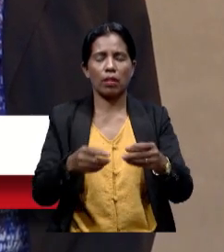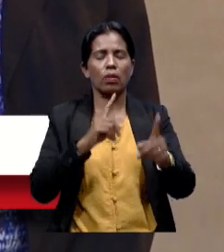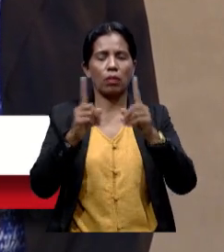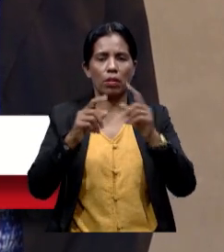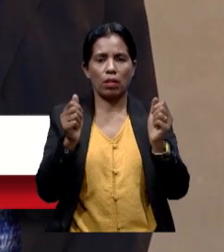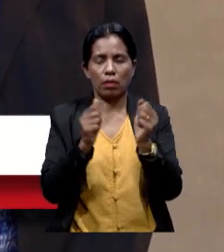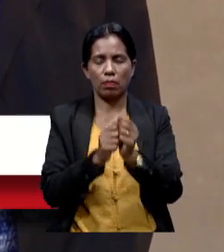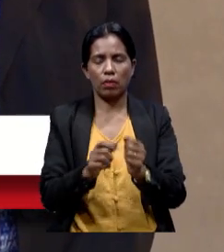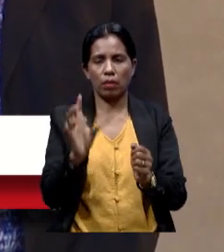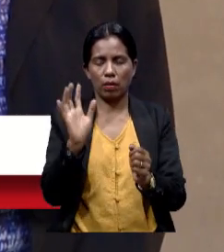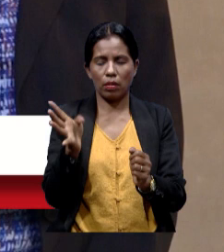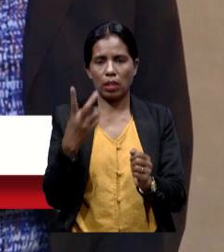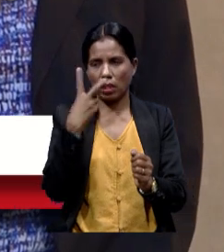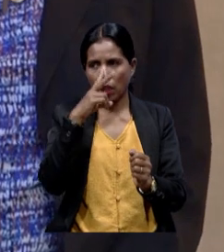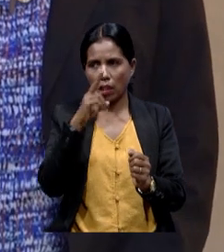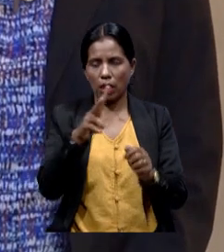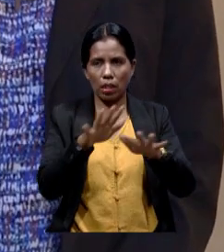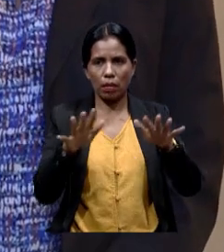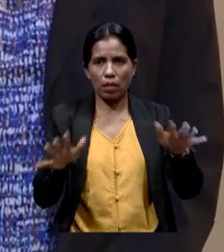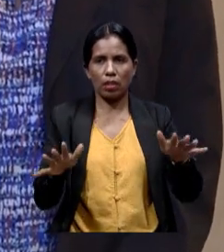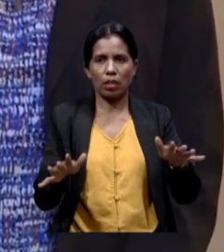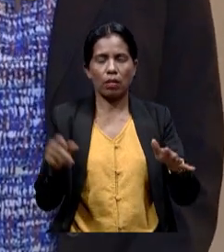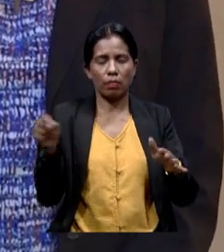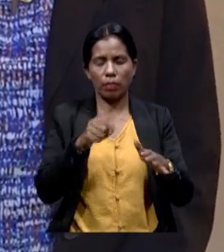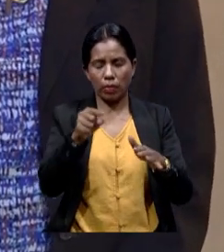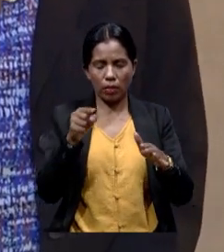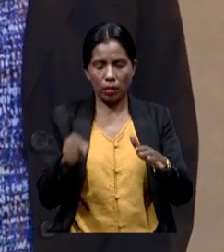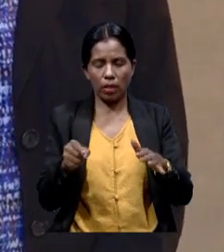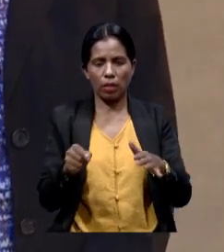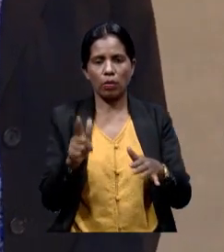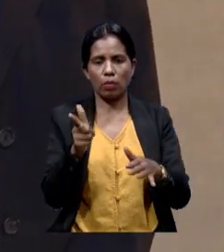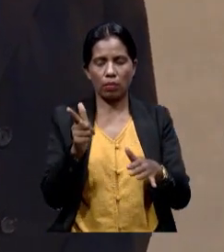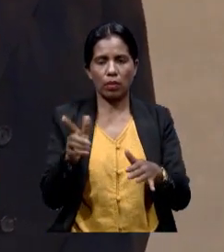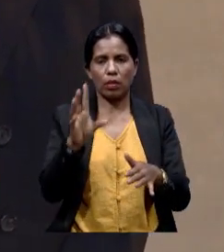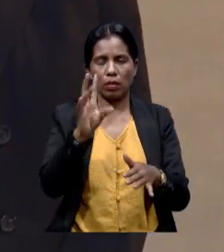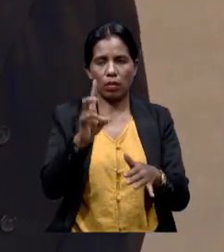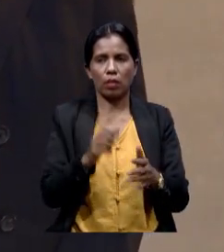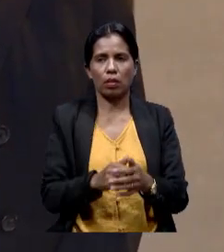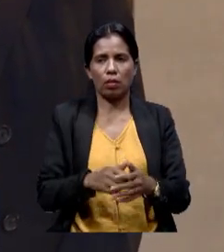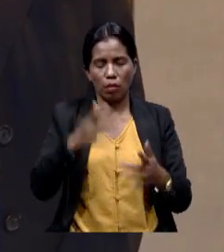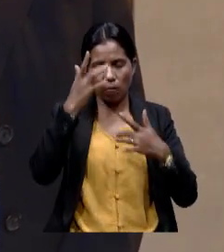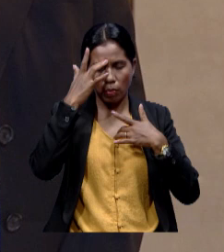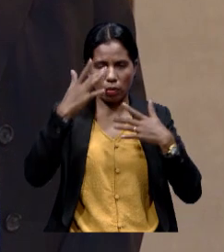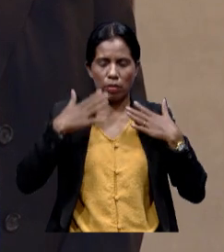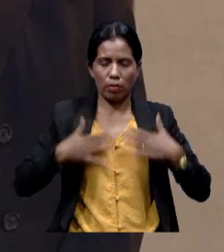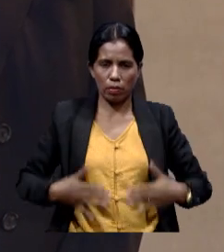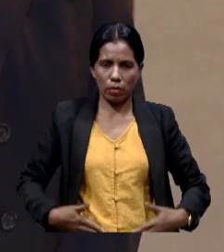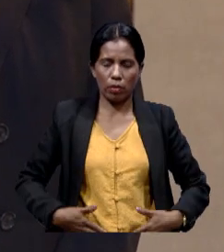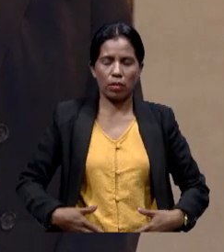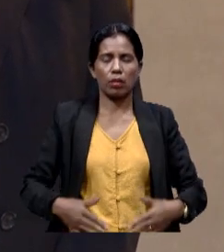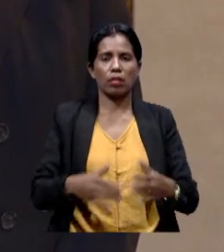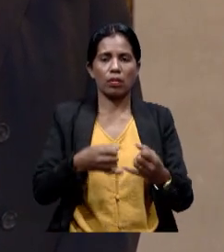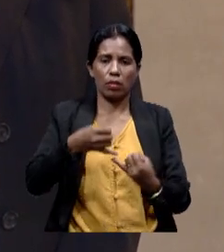53%. Itare katak bela bari sero pusindu hat nu resin hitu ne sirene mak diang katak bela sese be sofre be mal nutrisang ne mak kronika de resin